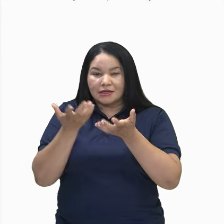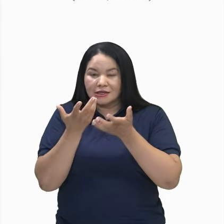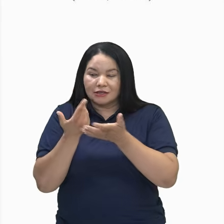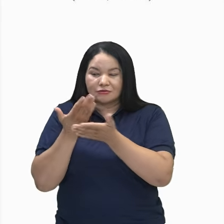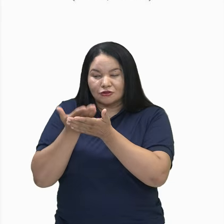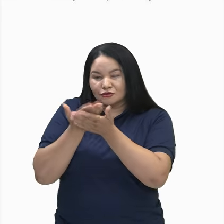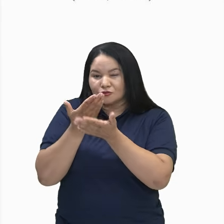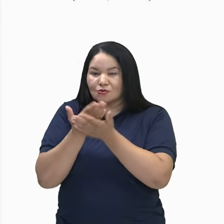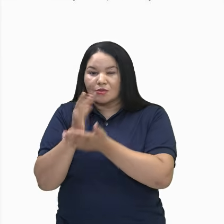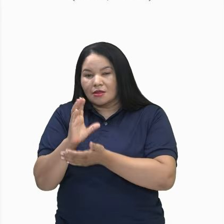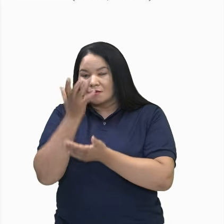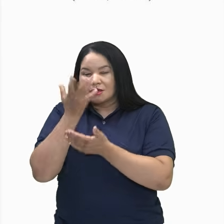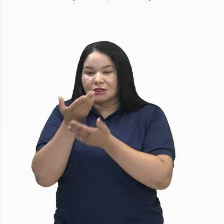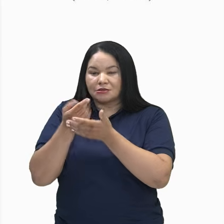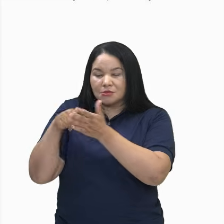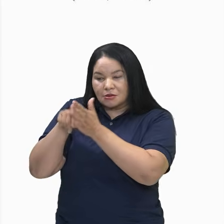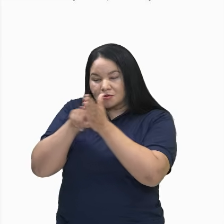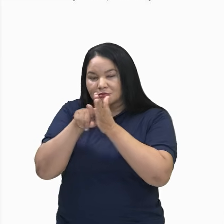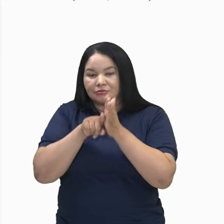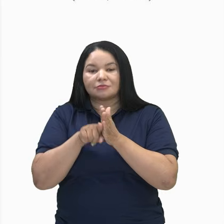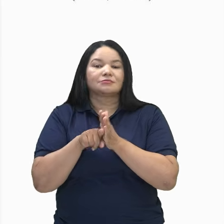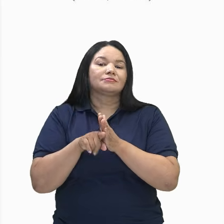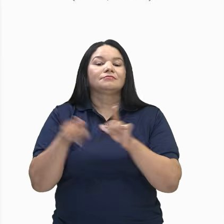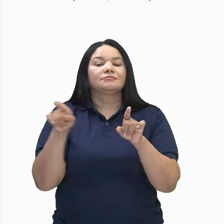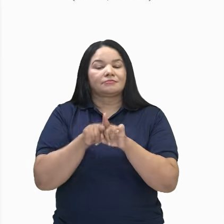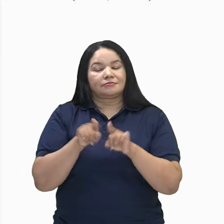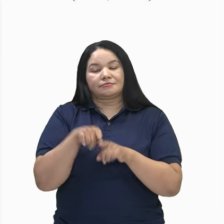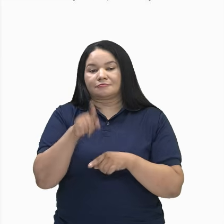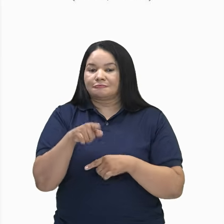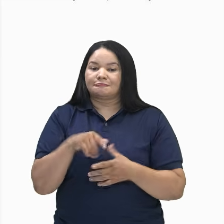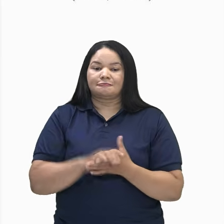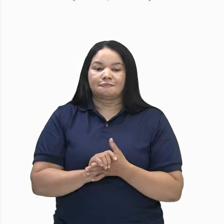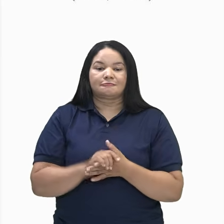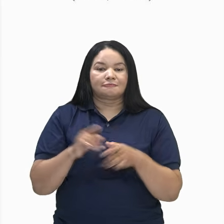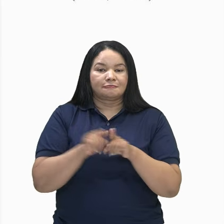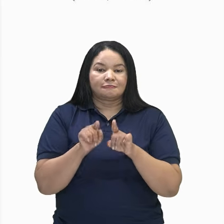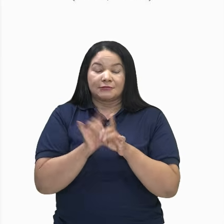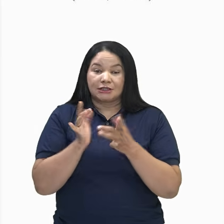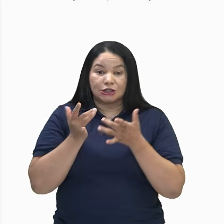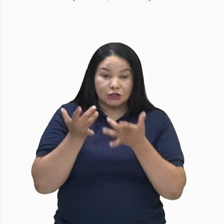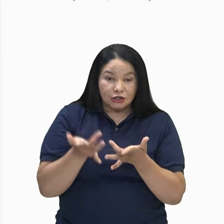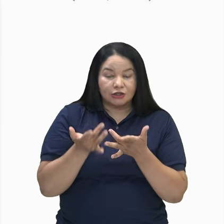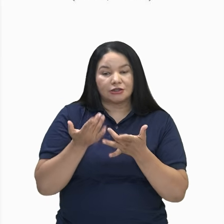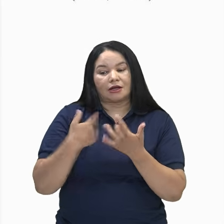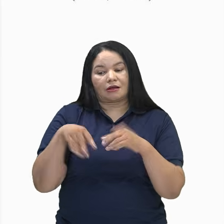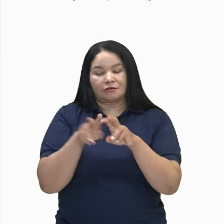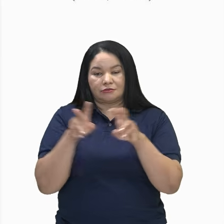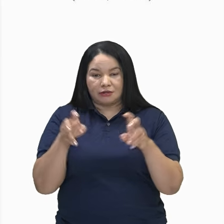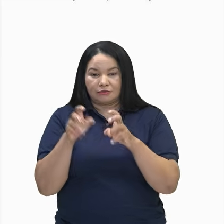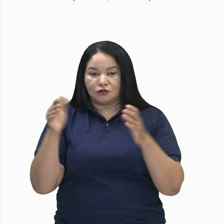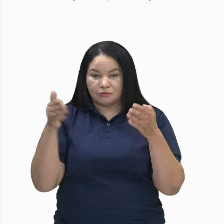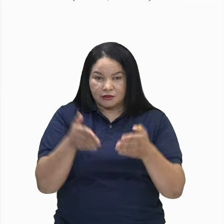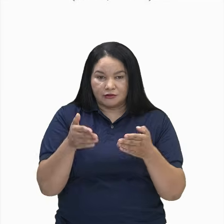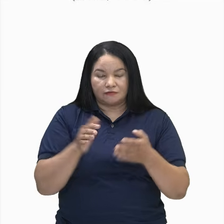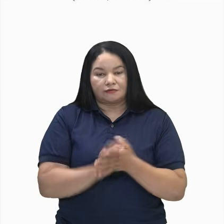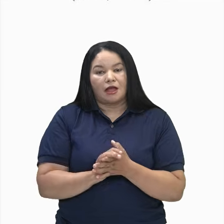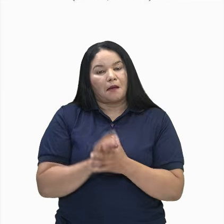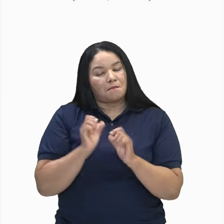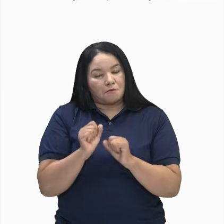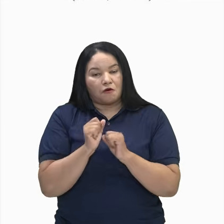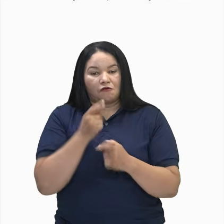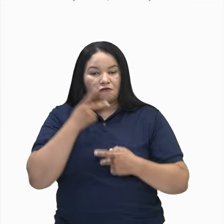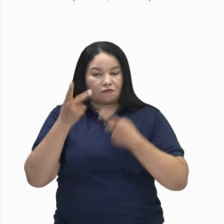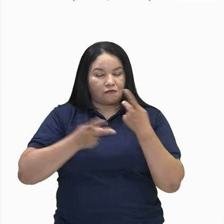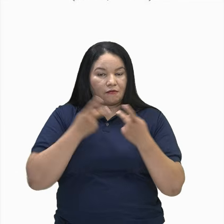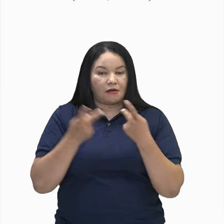do fato, certo? Que se dedicam a um tema em específico, e aí podem falar com